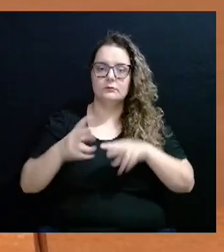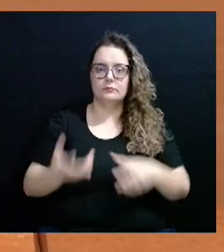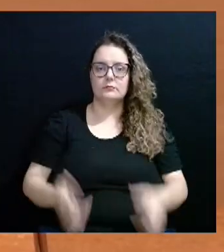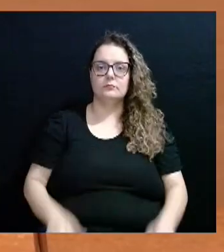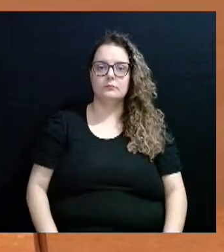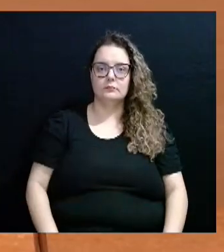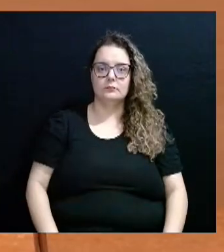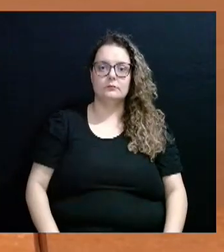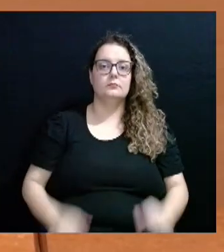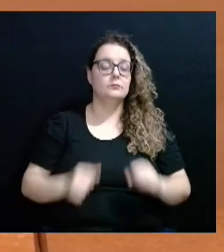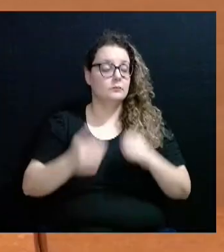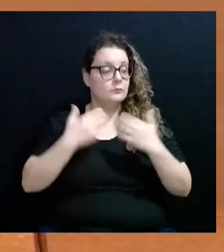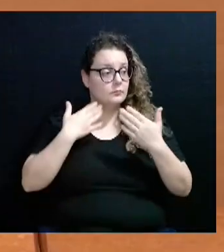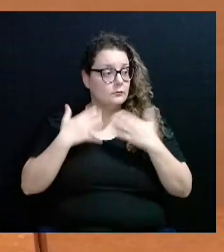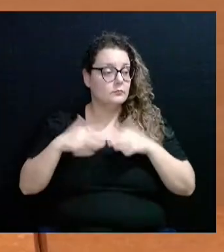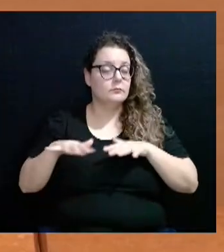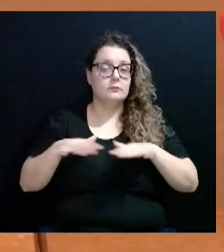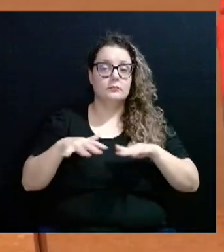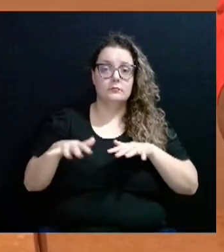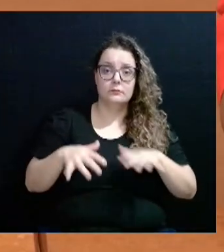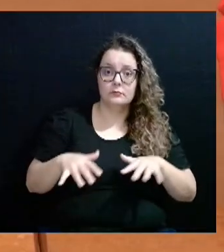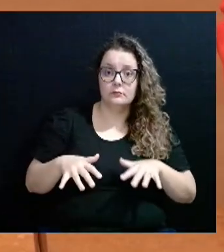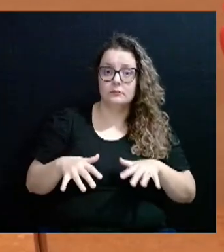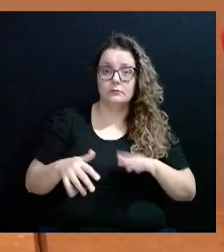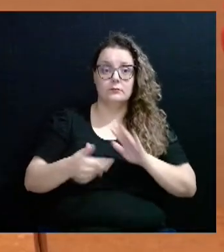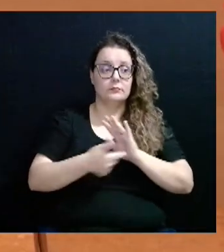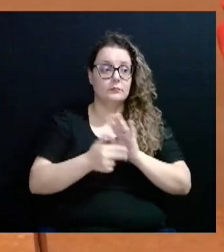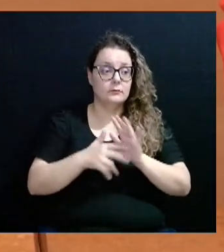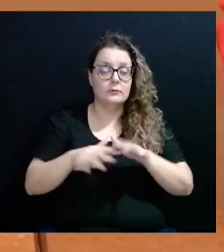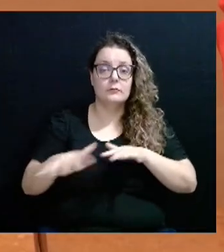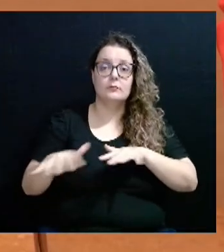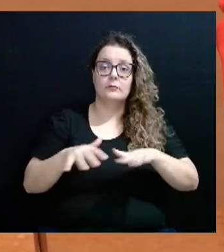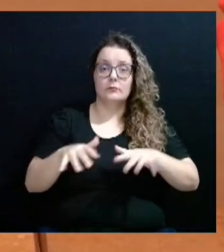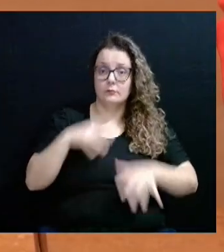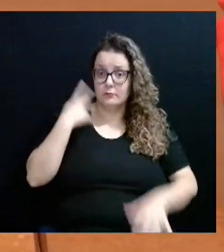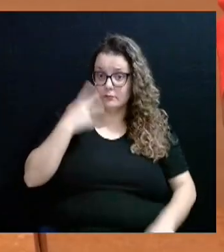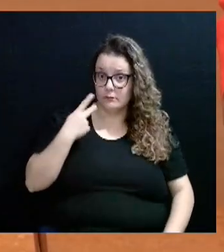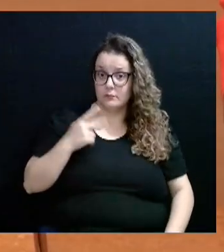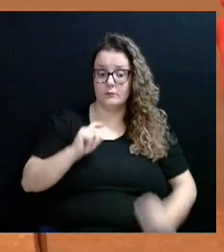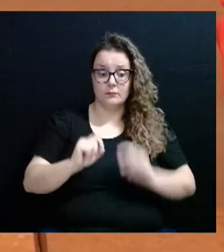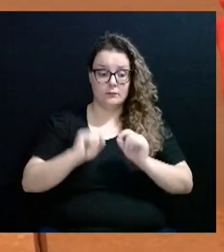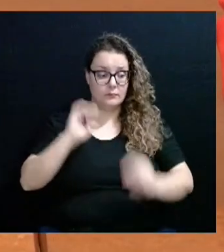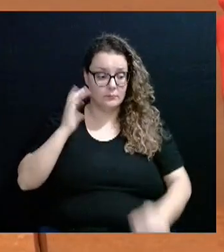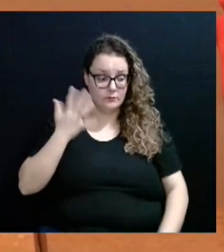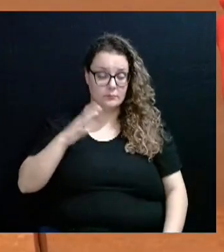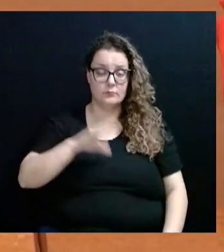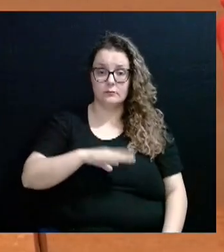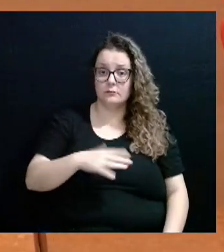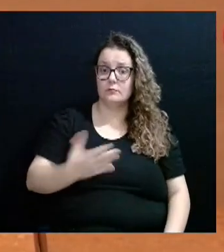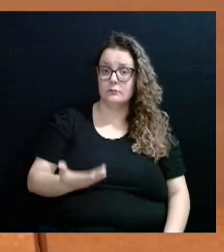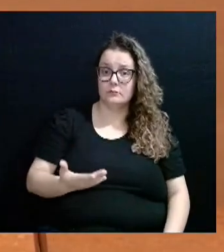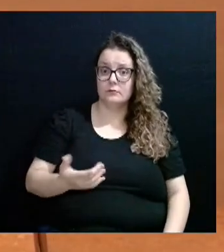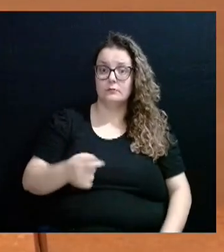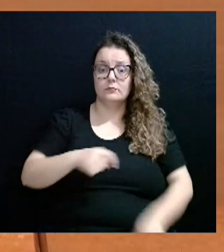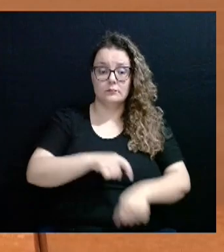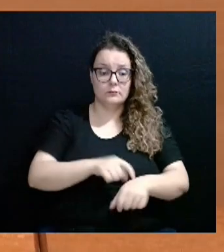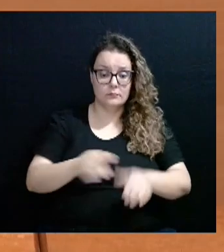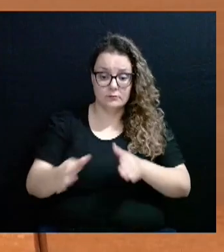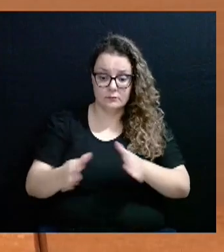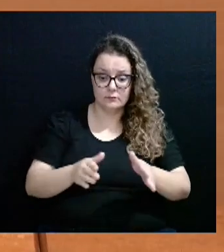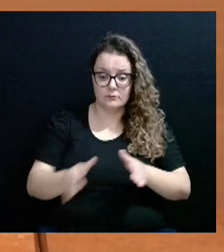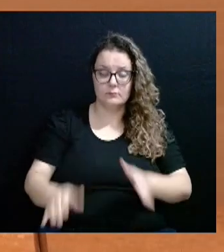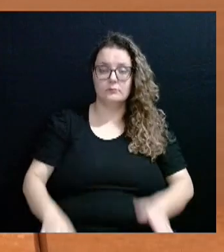com o movimento no sentido de se movimentar politicamente com o que está acontecendo na cidade nesse momento